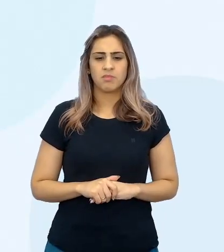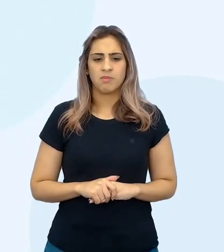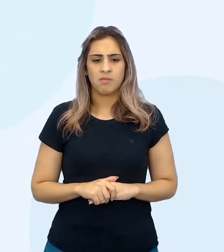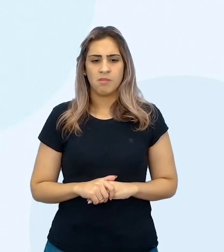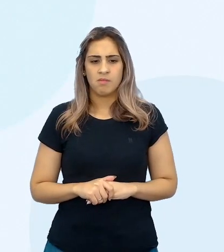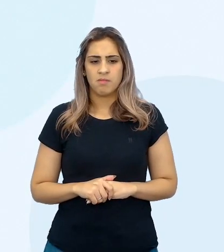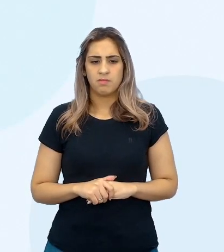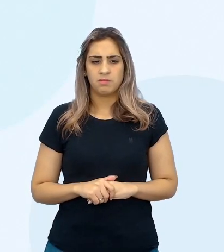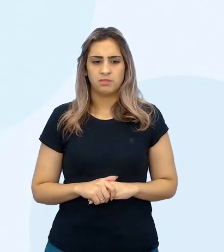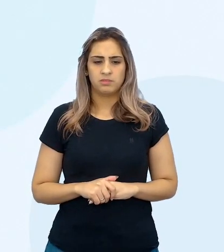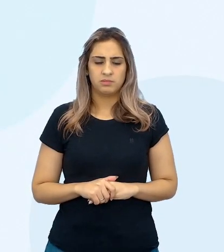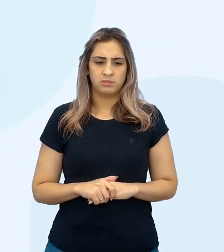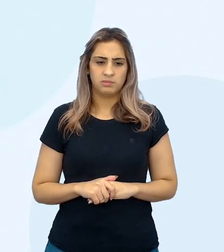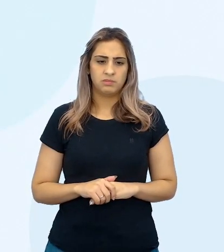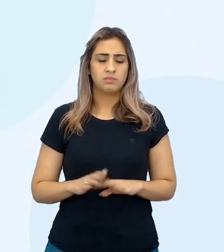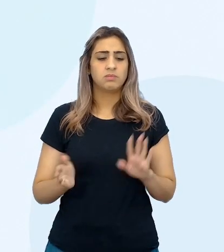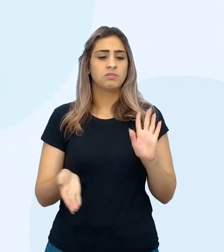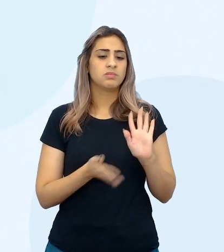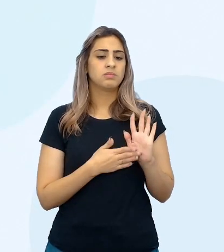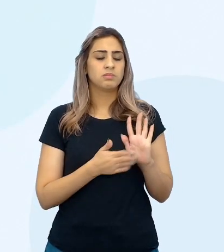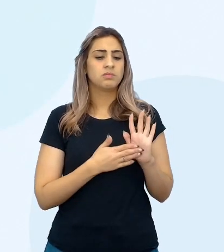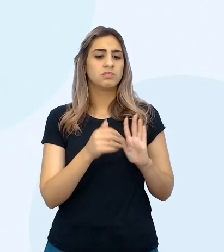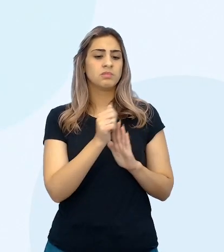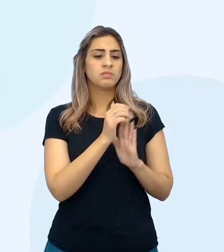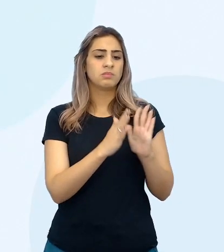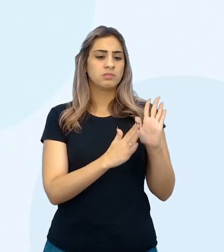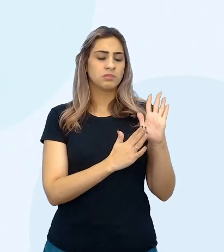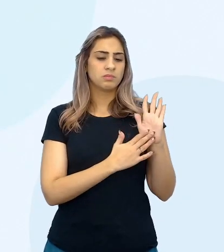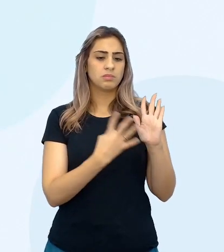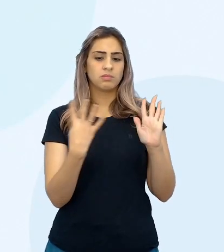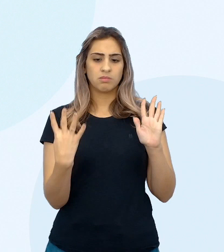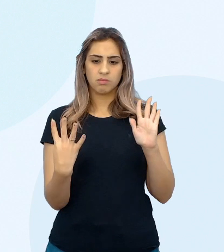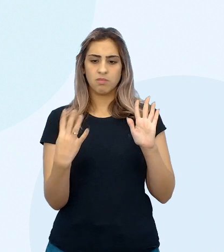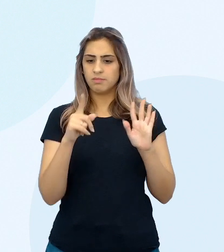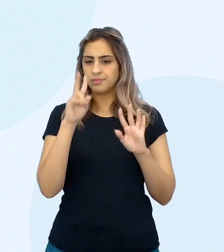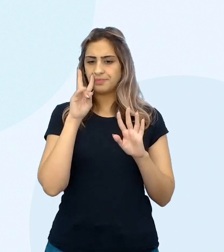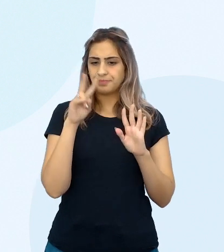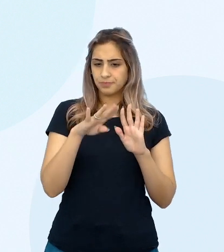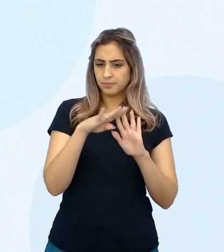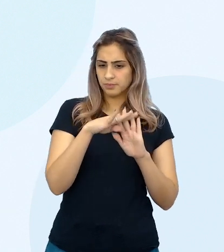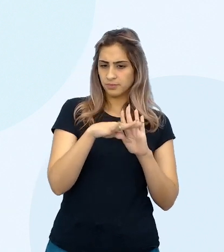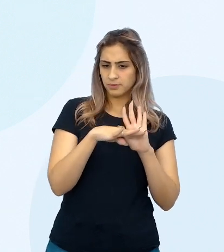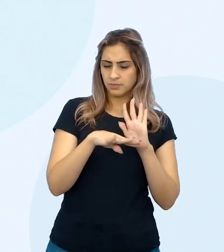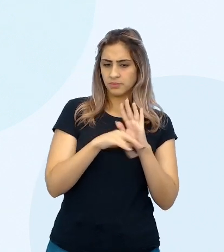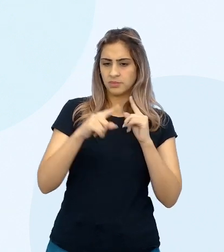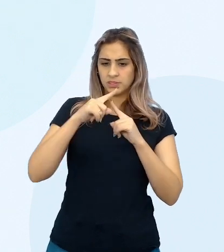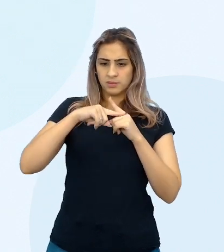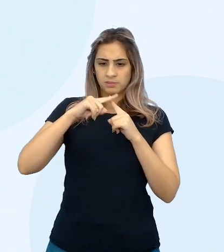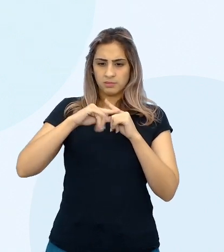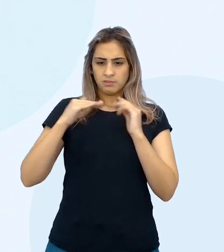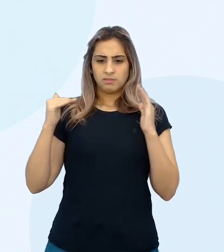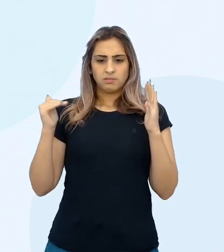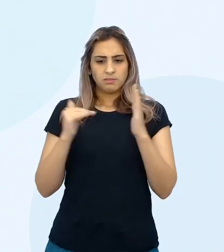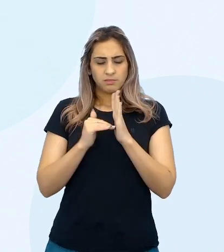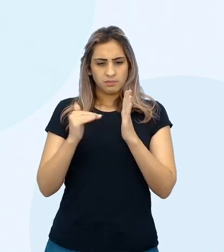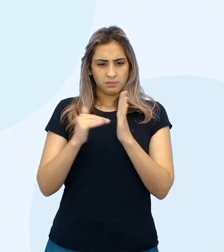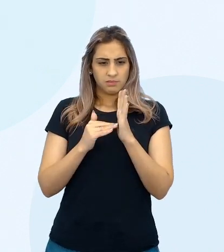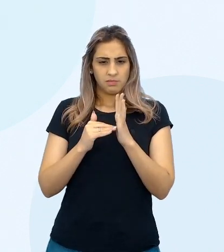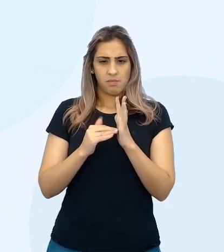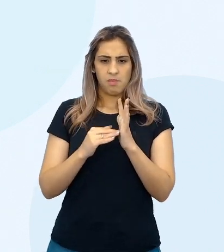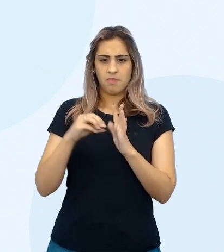o que a gente vai fazer. Então, a proposta da atividade inteira, da atividade 4, é observar as temperaturas máximas